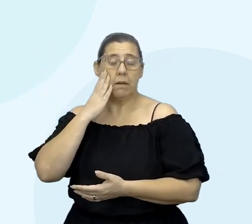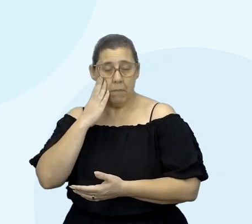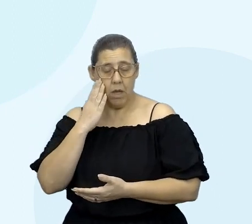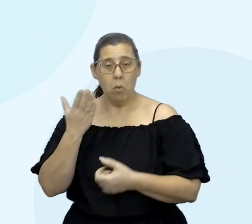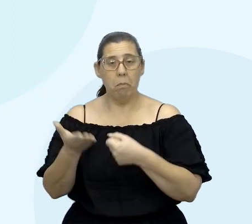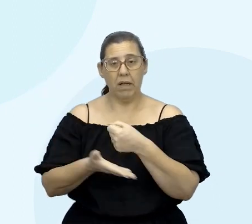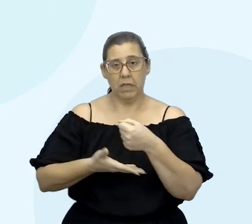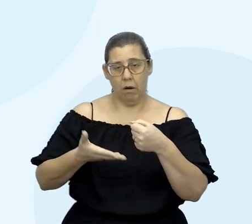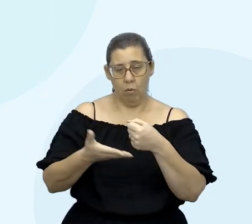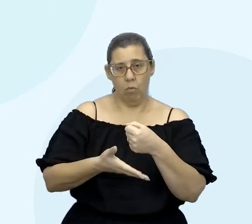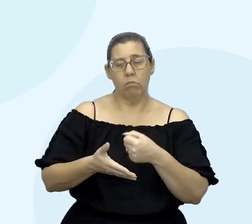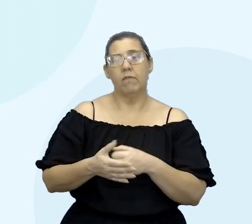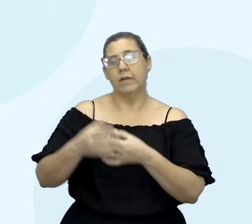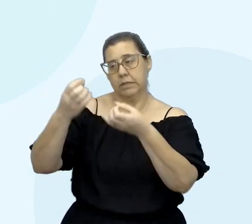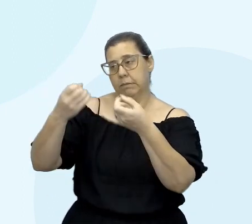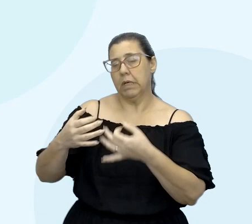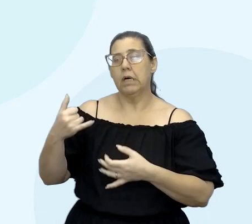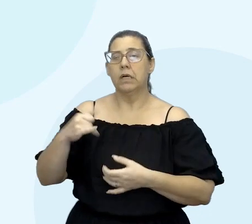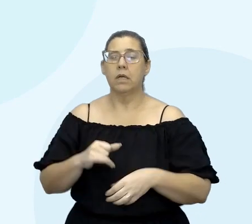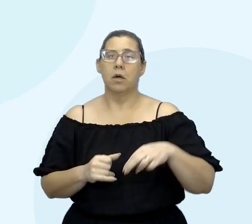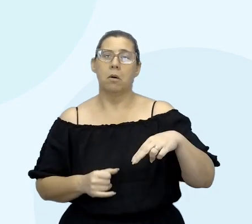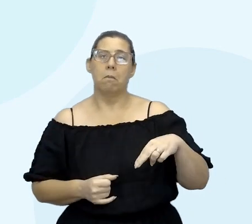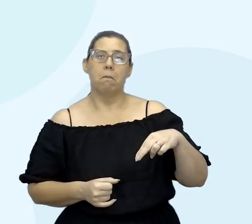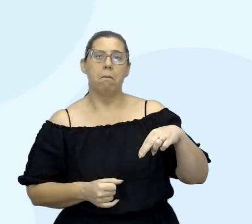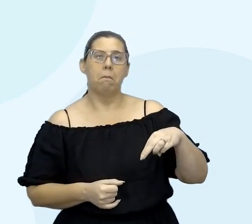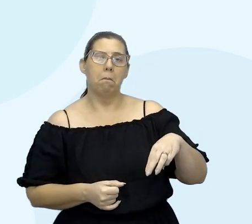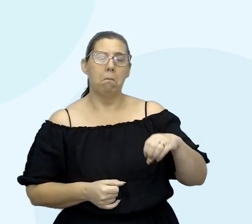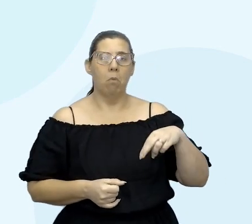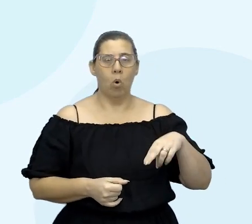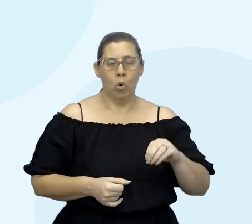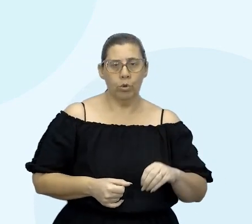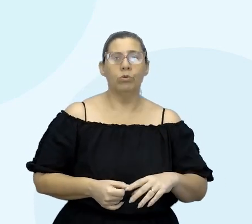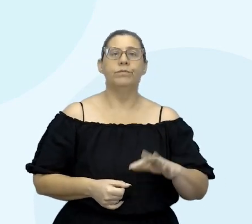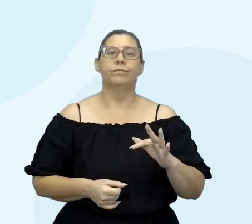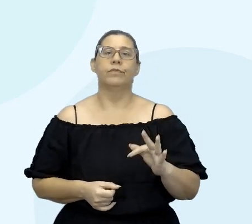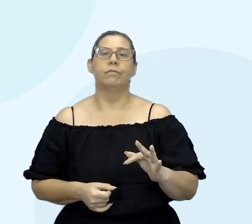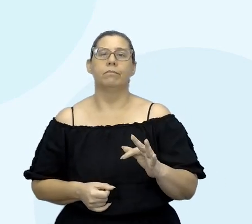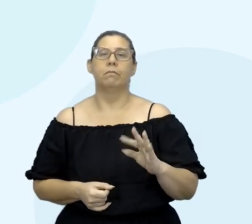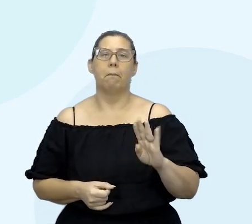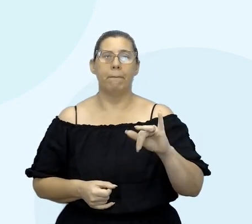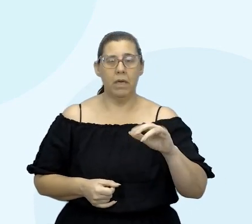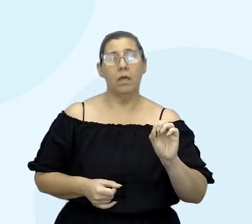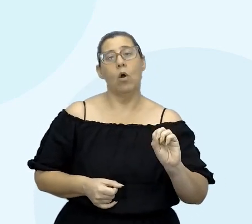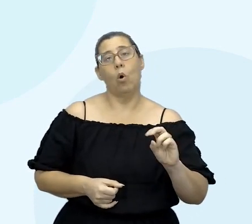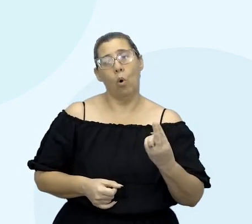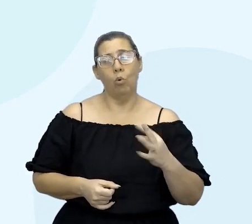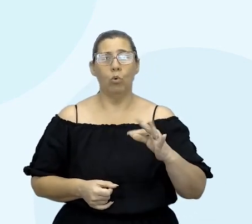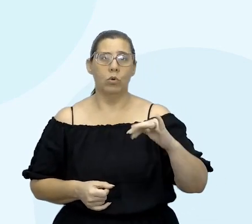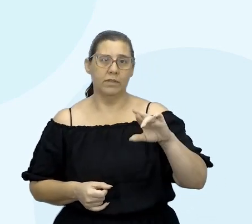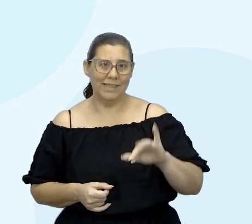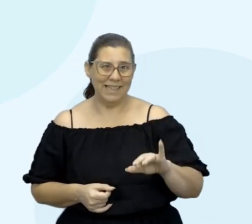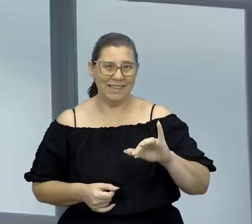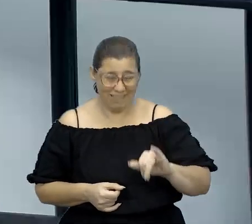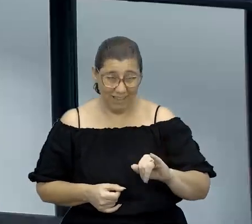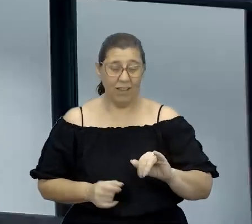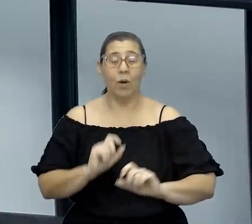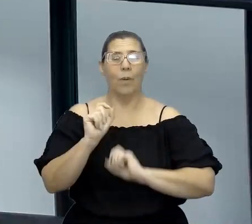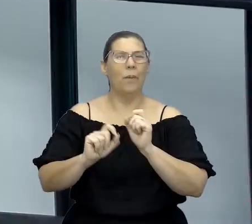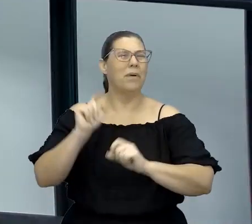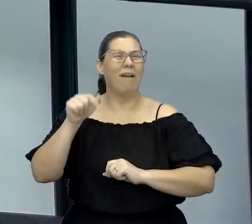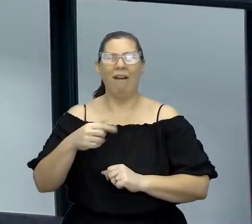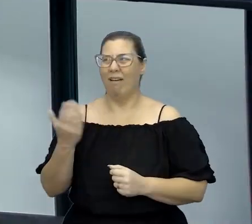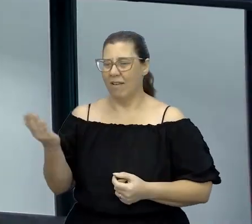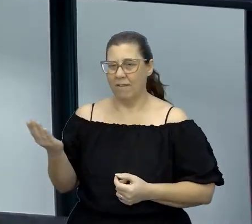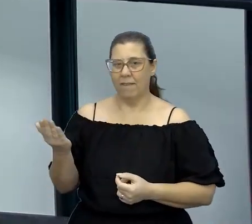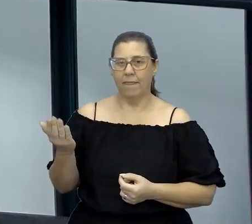então na conta de luz vai falar se vai ser monofásico, bifásico ou trifásico. Nossa, professor, o que é isso daí? Né? E aí